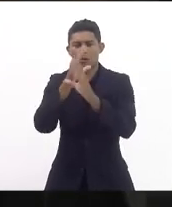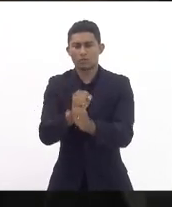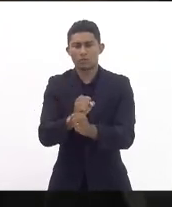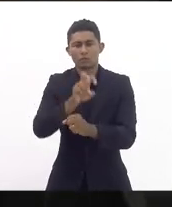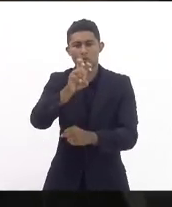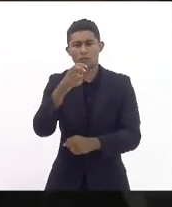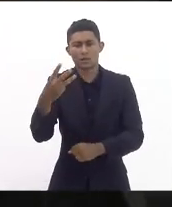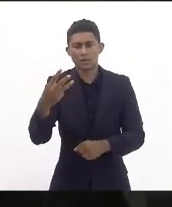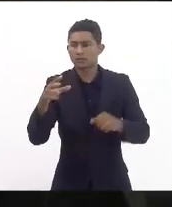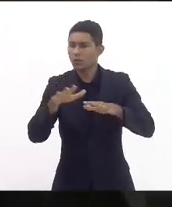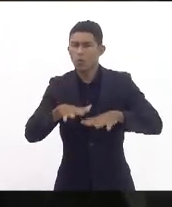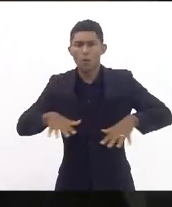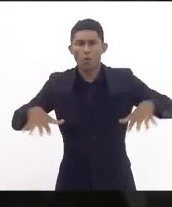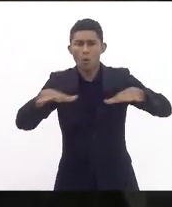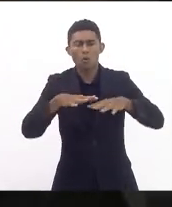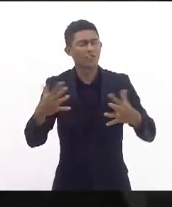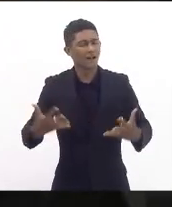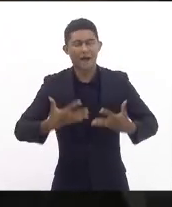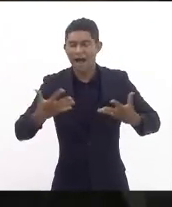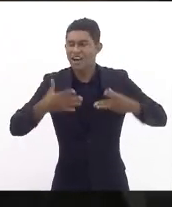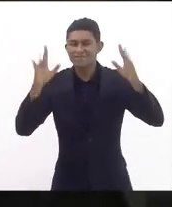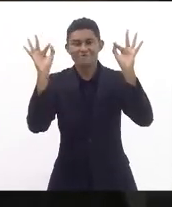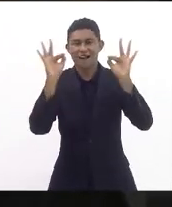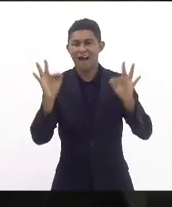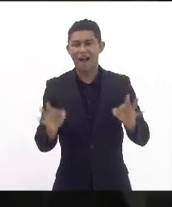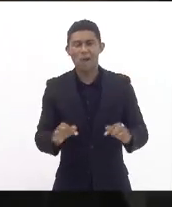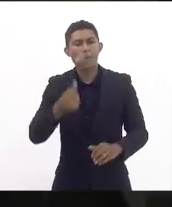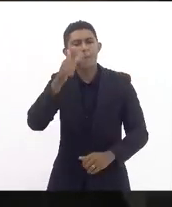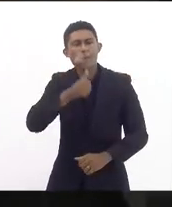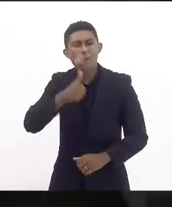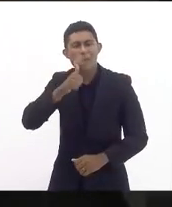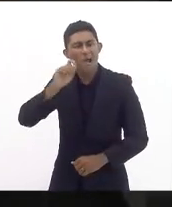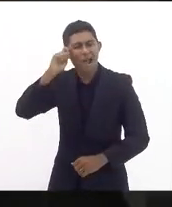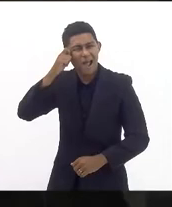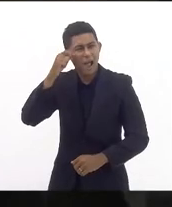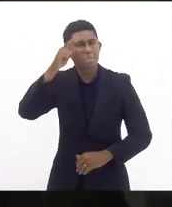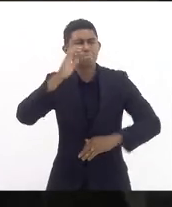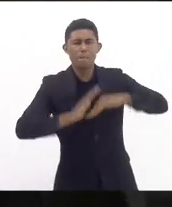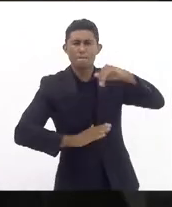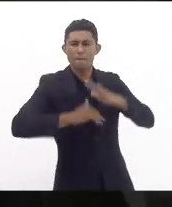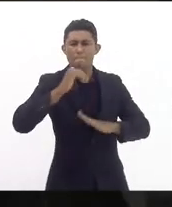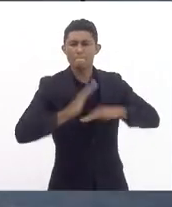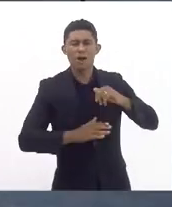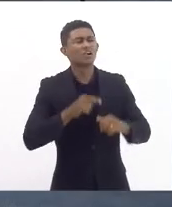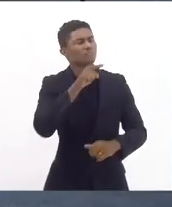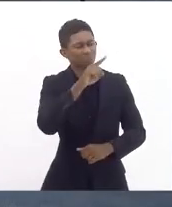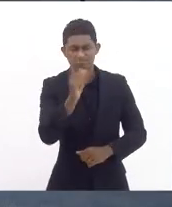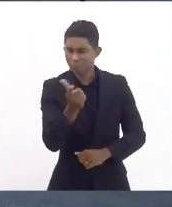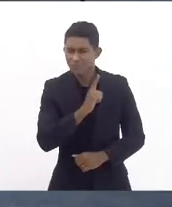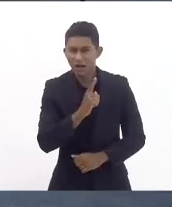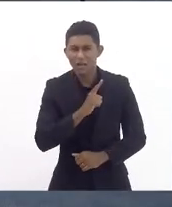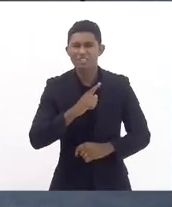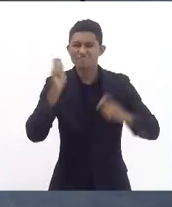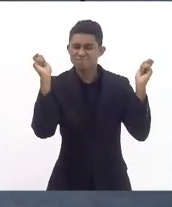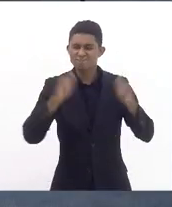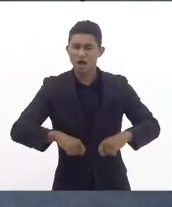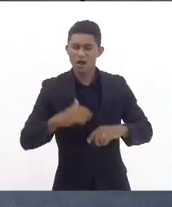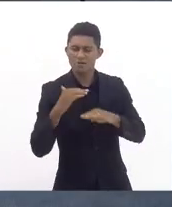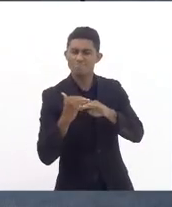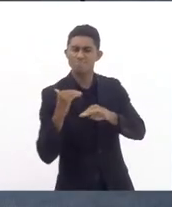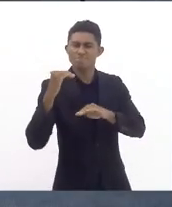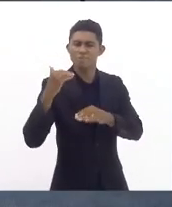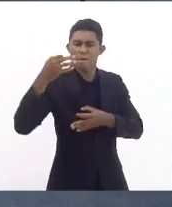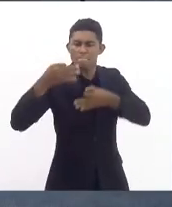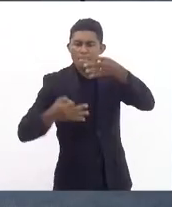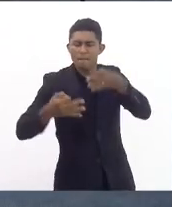felicidade geral Justiça mulher e negra competente e preparada indo para a suprema corte que